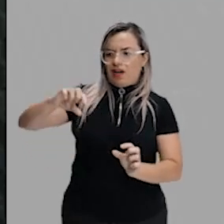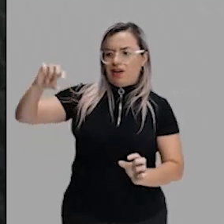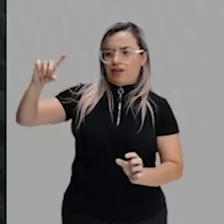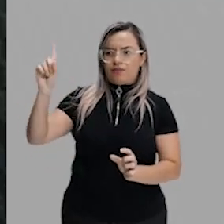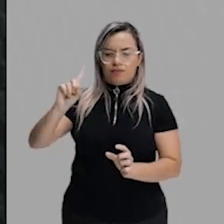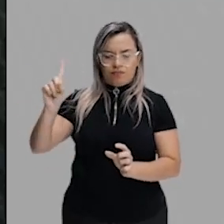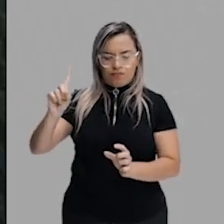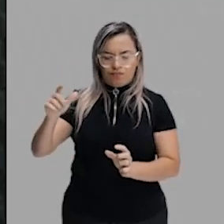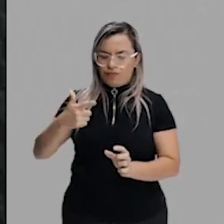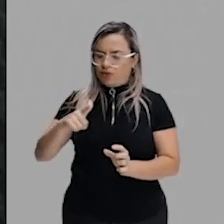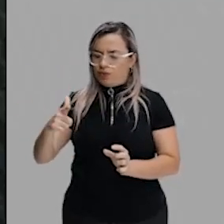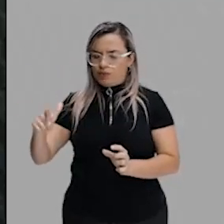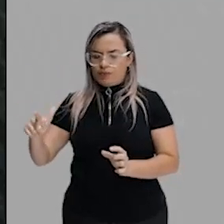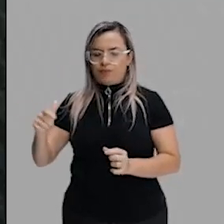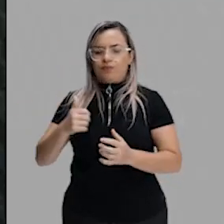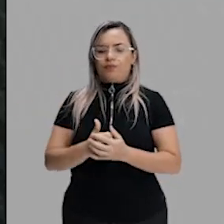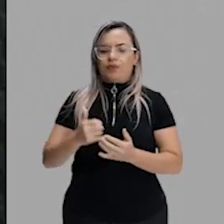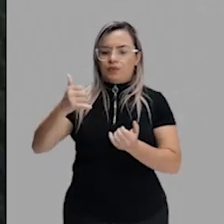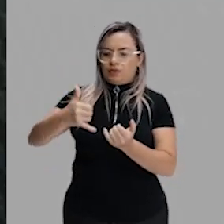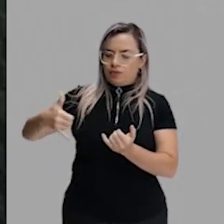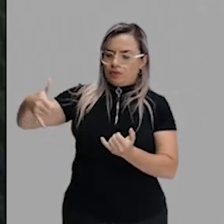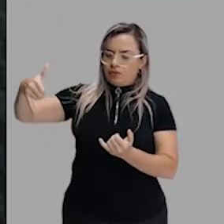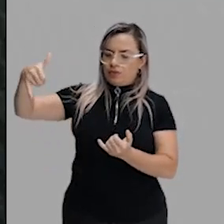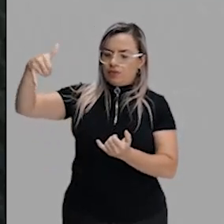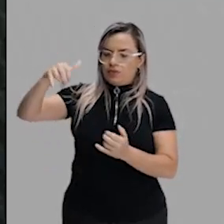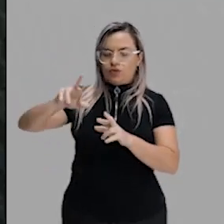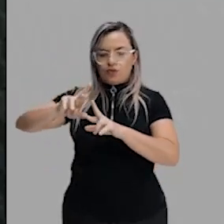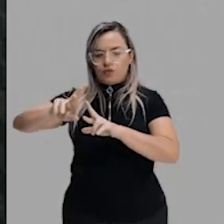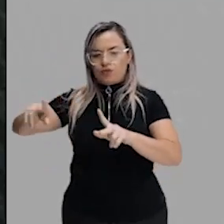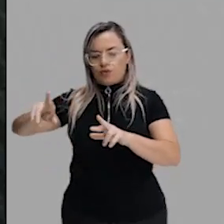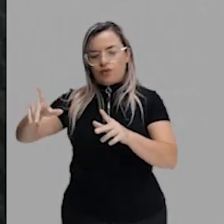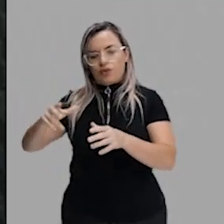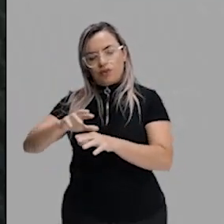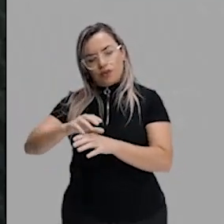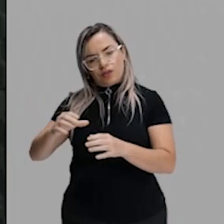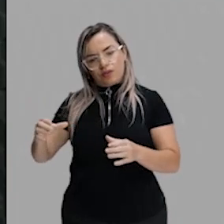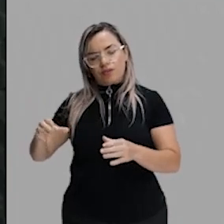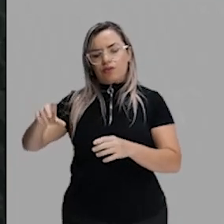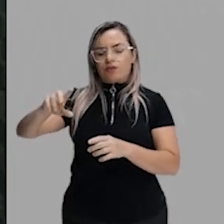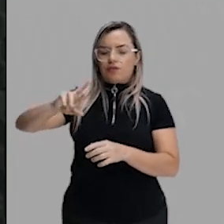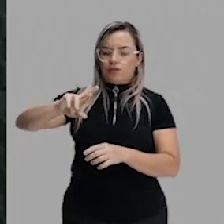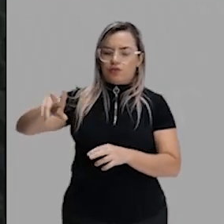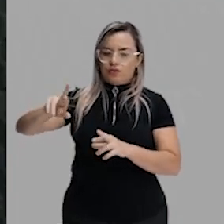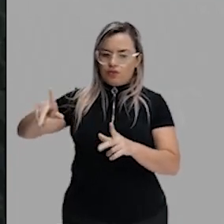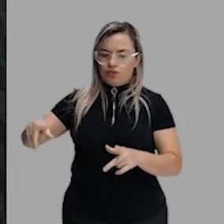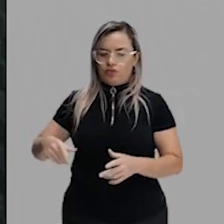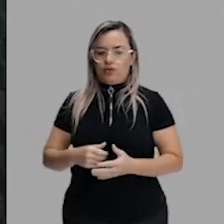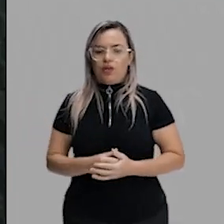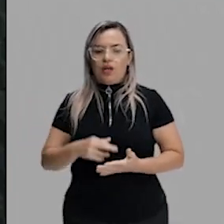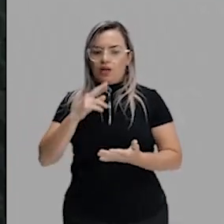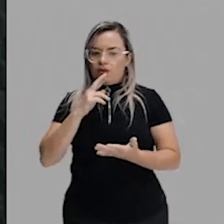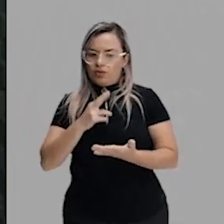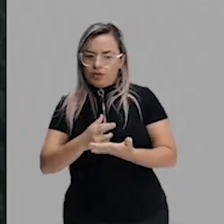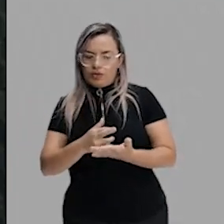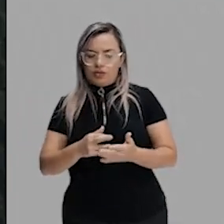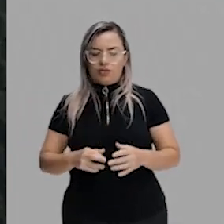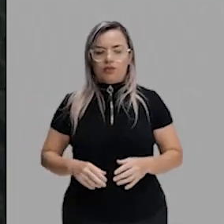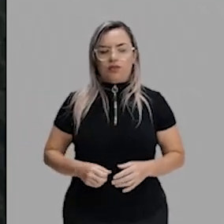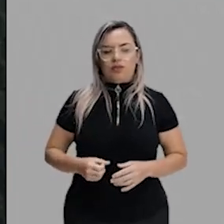não são mais diretamente proporcionais, tá ok? Então as razões elas não dão o mesmo valor,